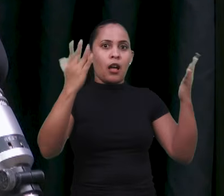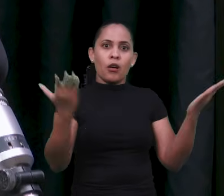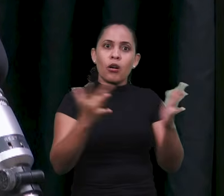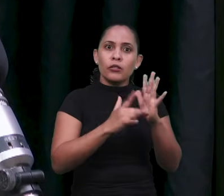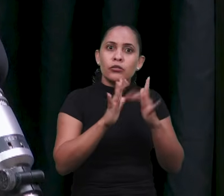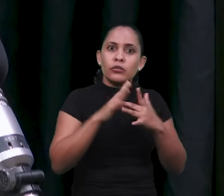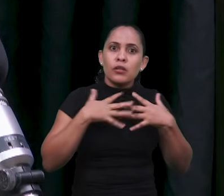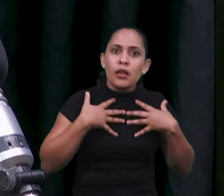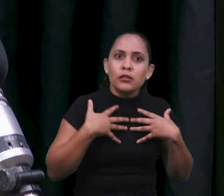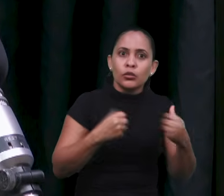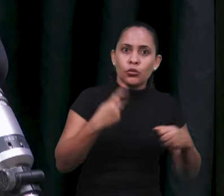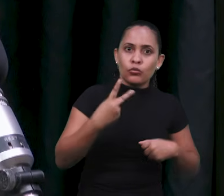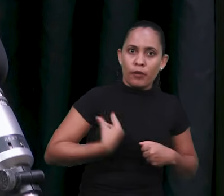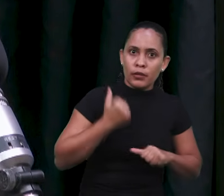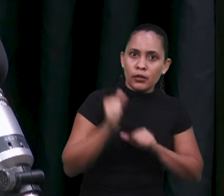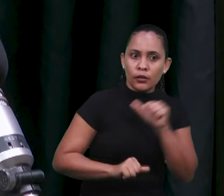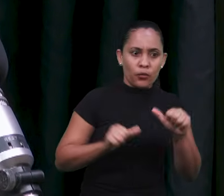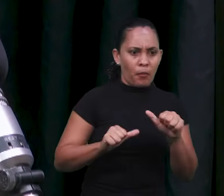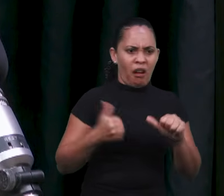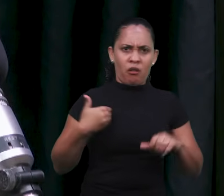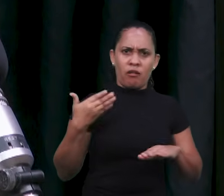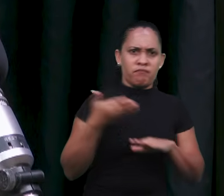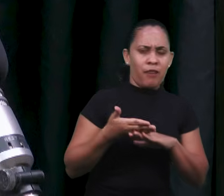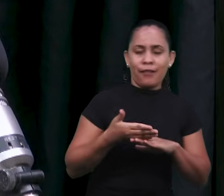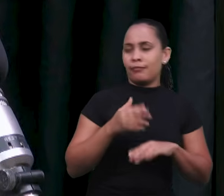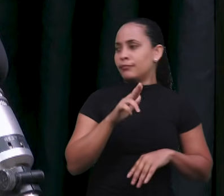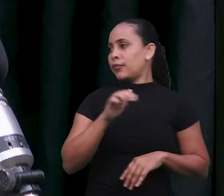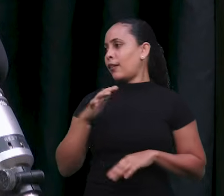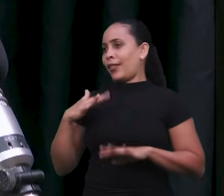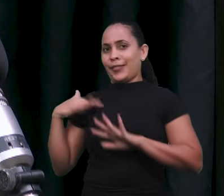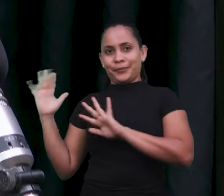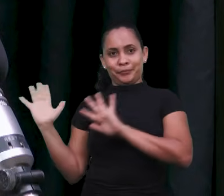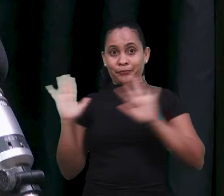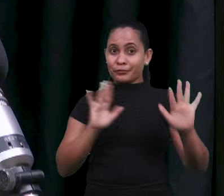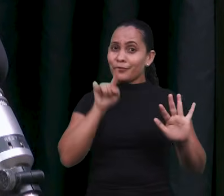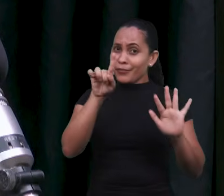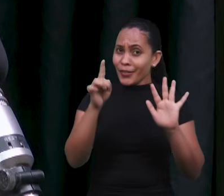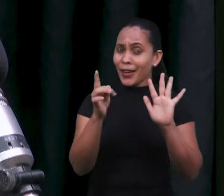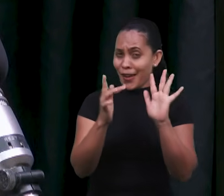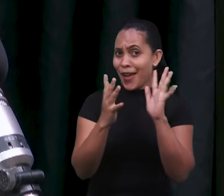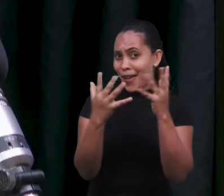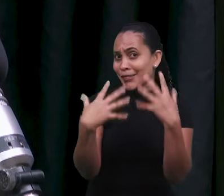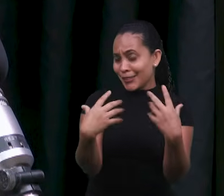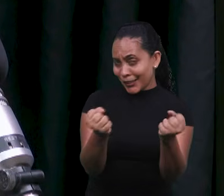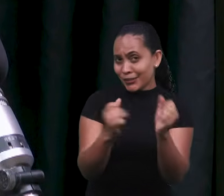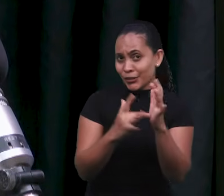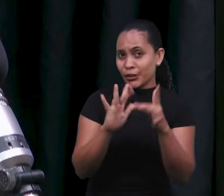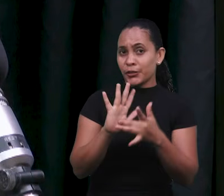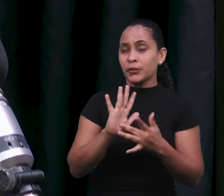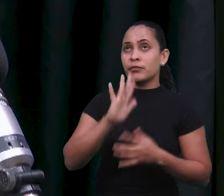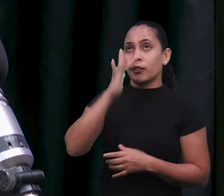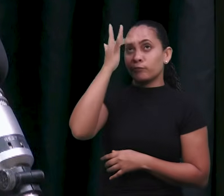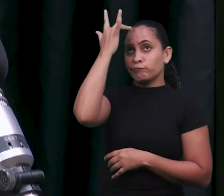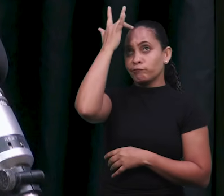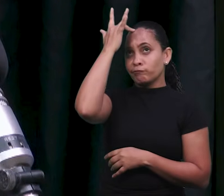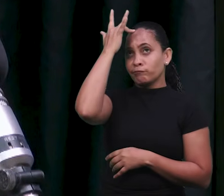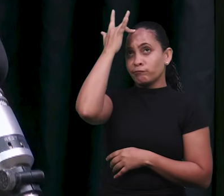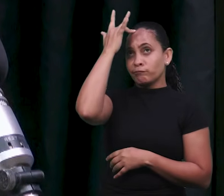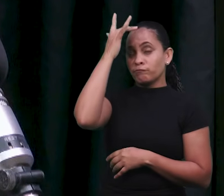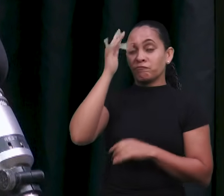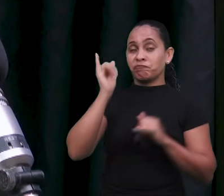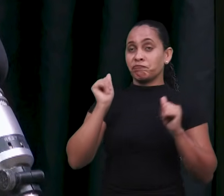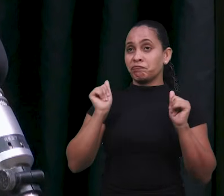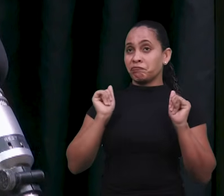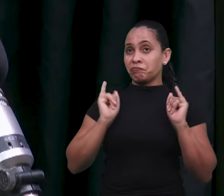mudou. Você não vai mais. E também até, você só aceita o Senhor Jesus e fica, tipo, meio